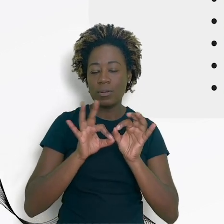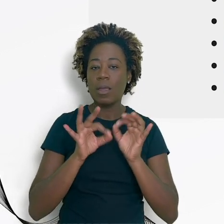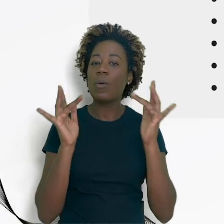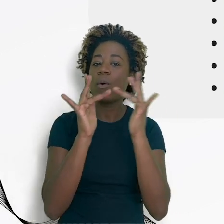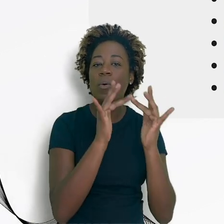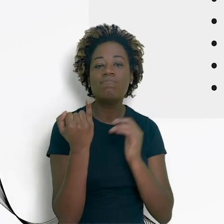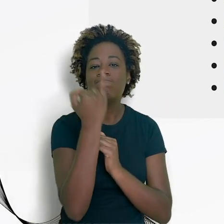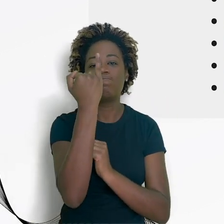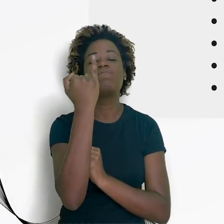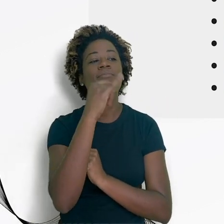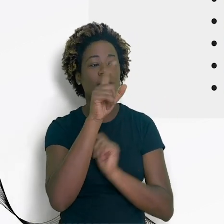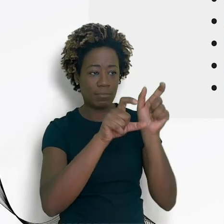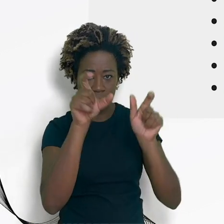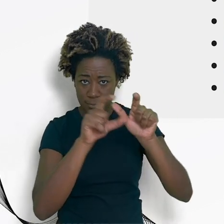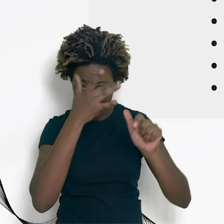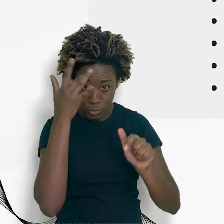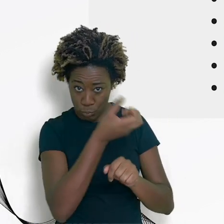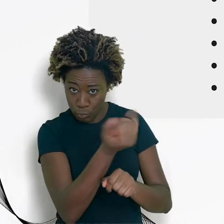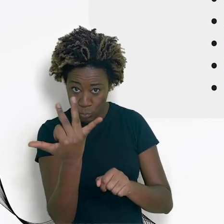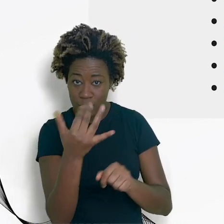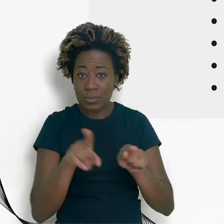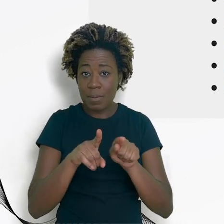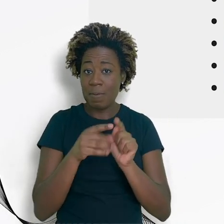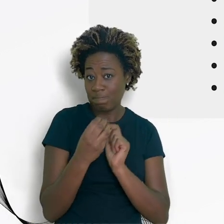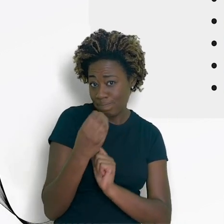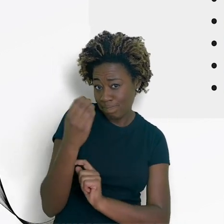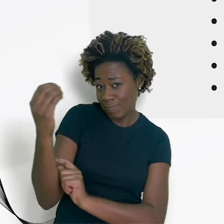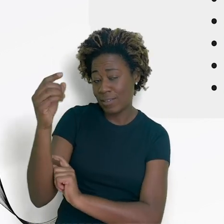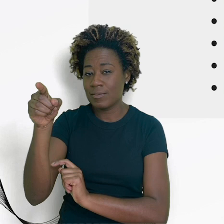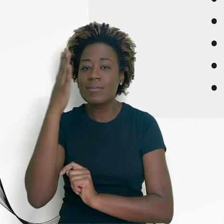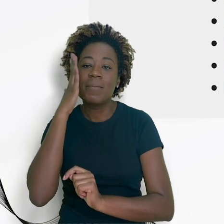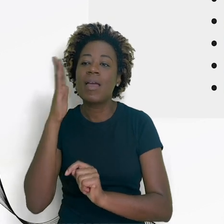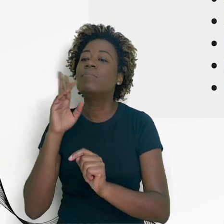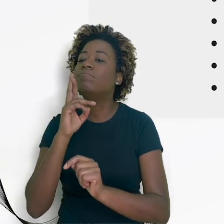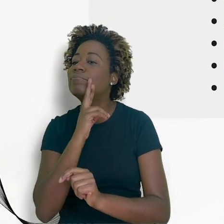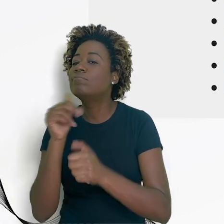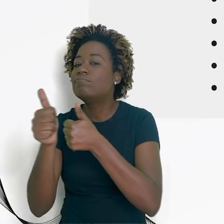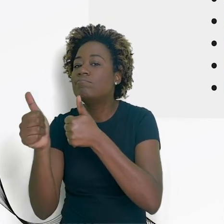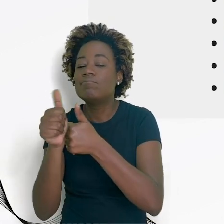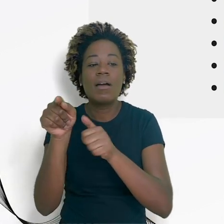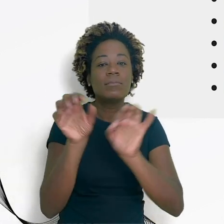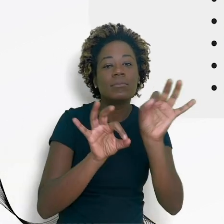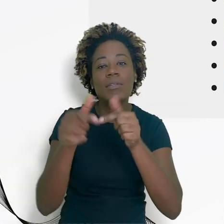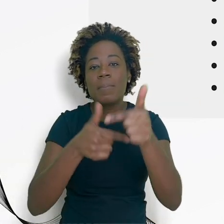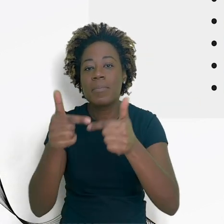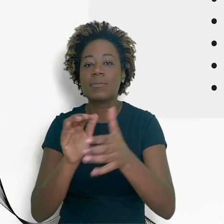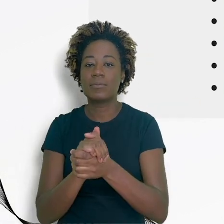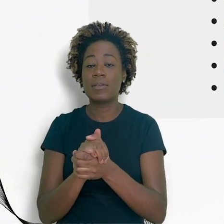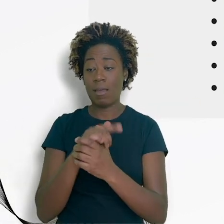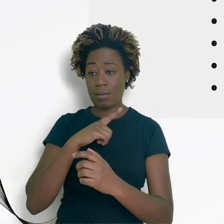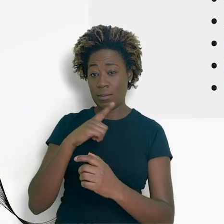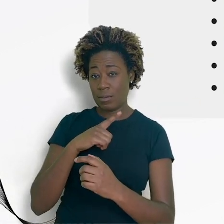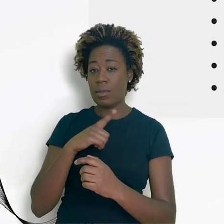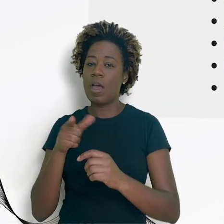contatos úteis. Além de todos os contatos da sua equipe, é importante que para a viagem você considere restaurantes próximos aos locais de atuação e